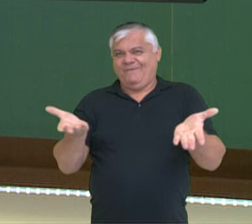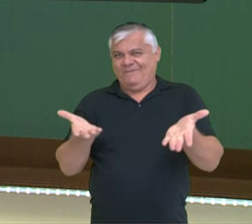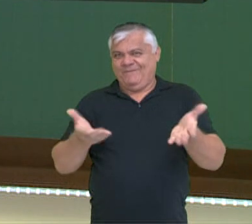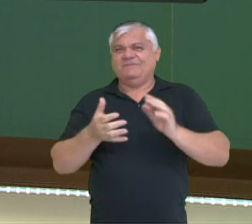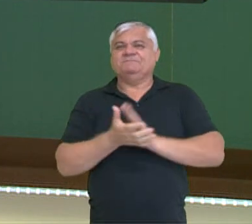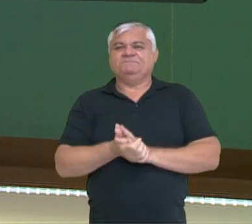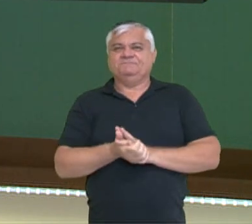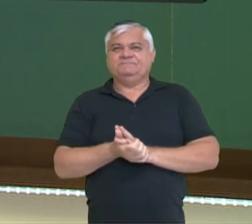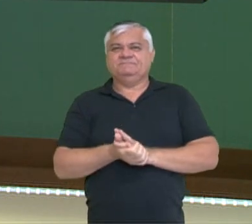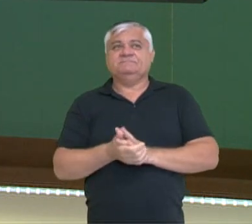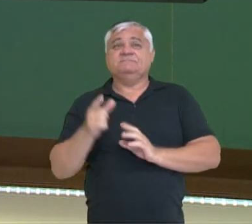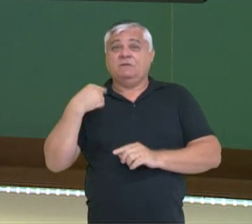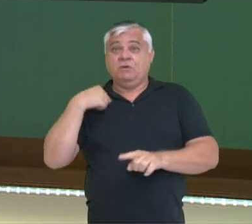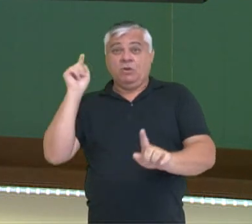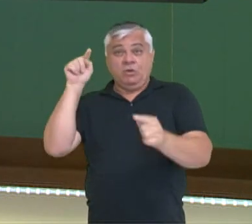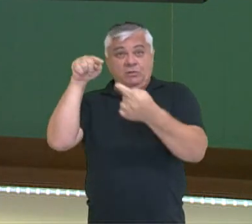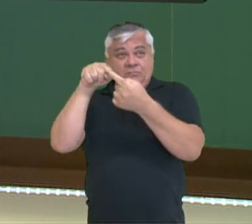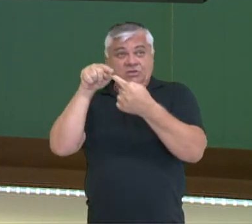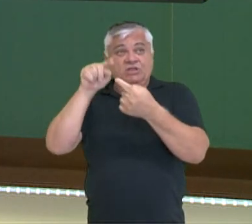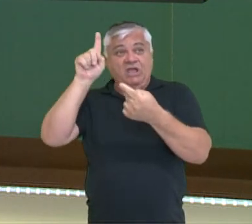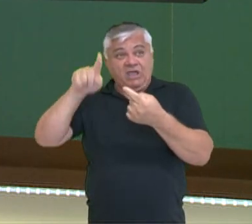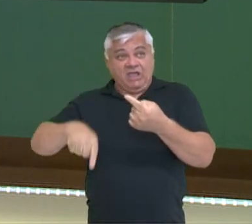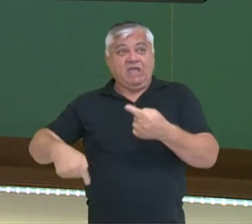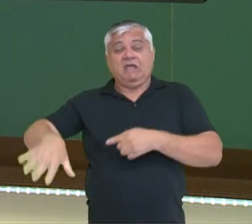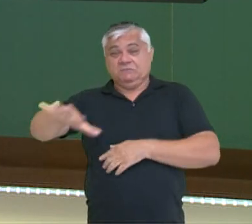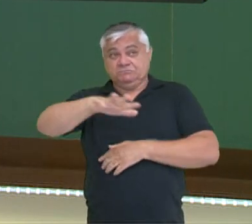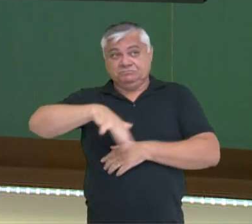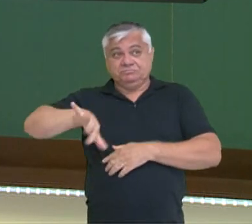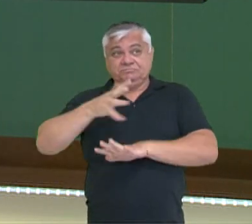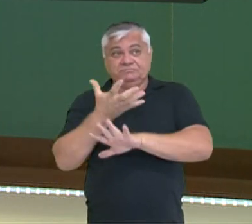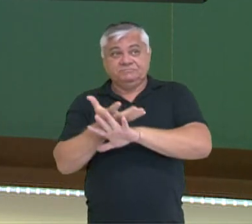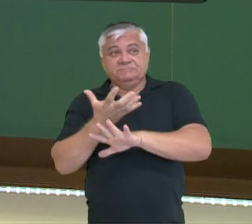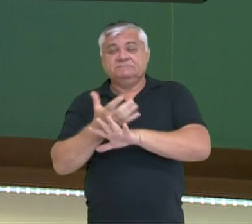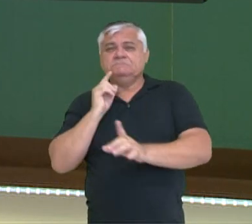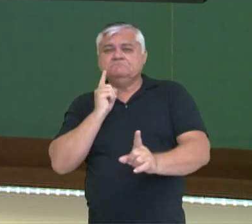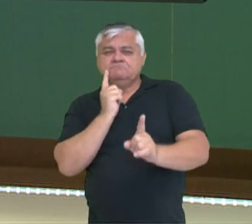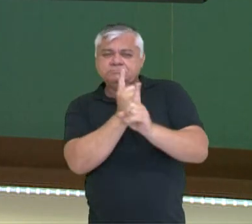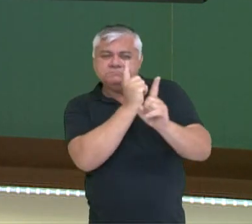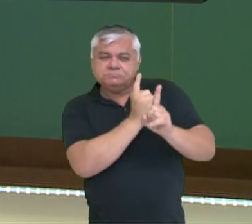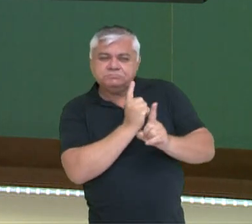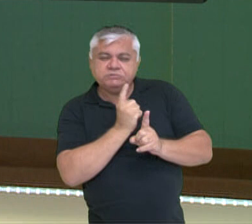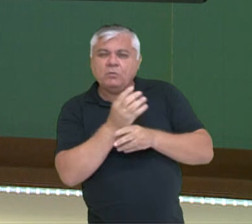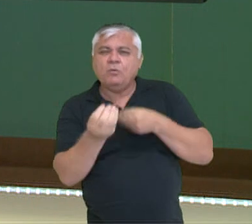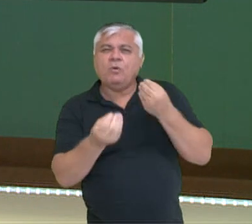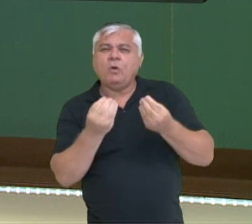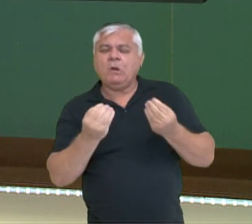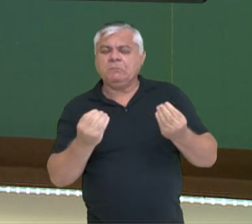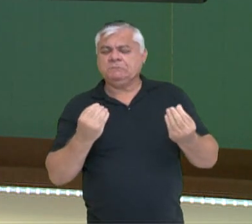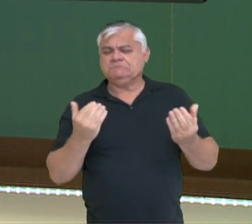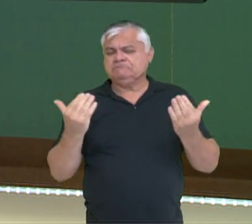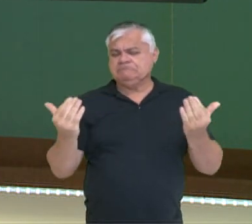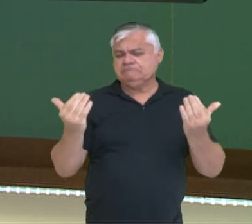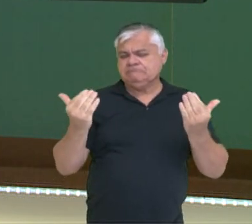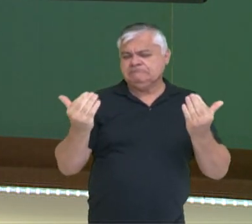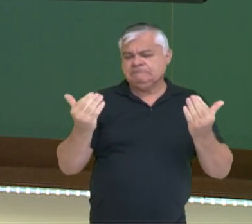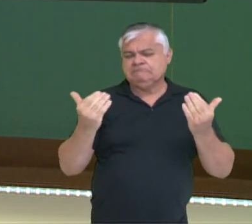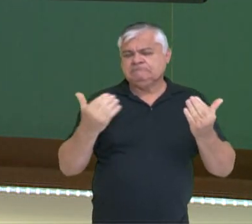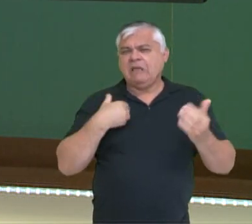Então, os objetivos da classe de hoje são identificar e analisar